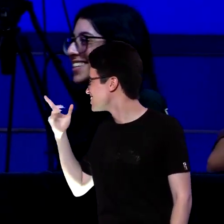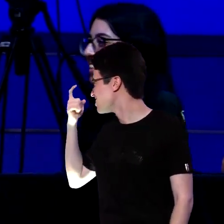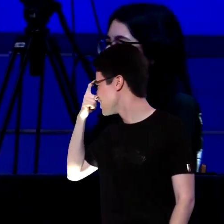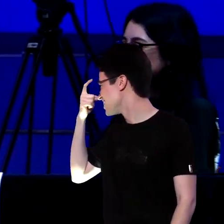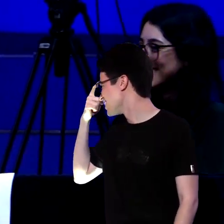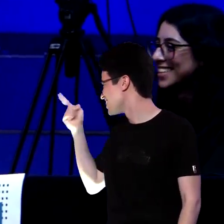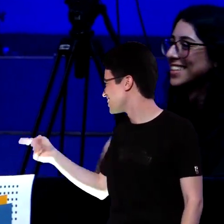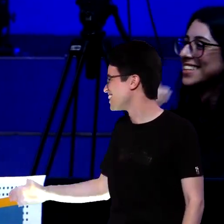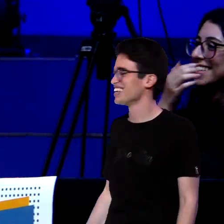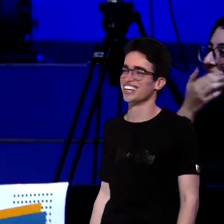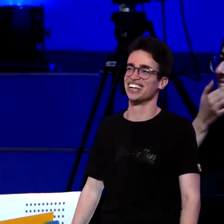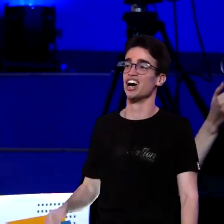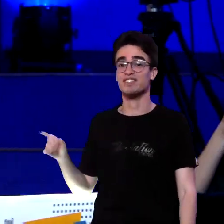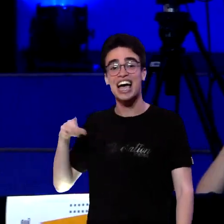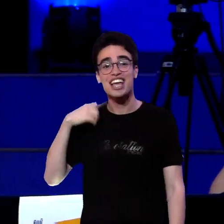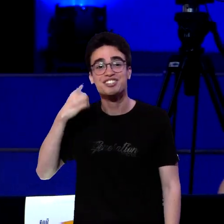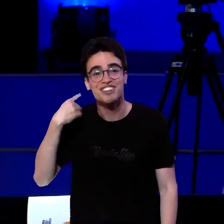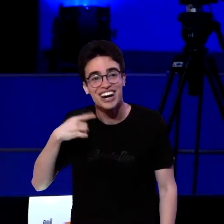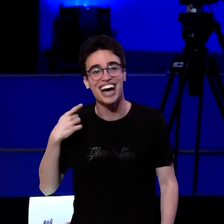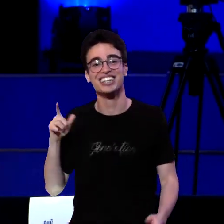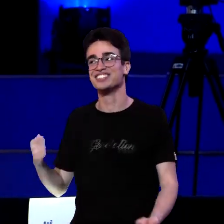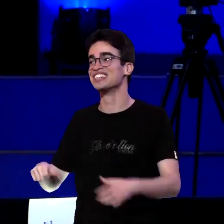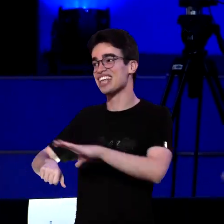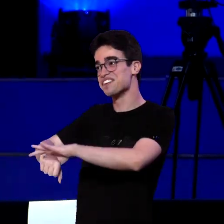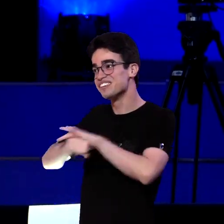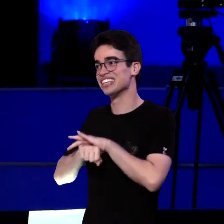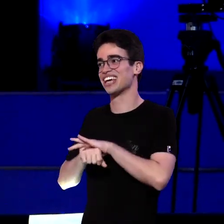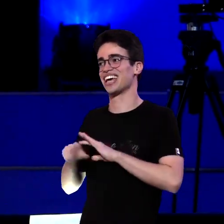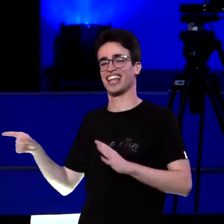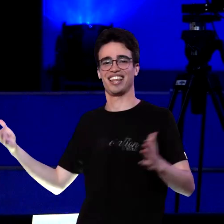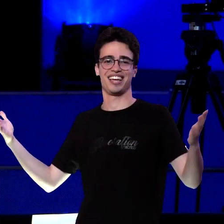pensou? Não, você é advogado, você tem que defender ele.